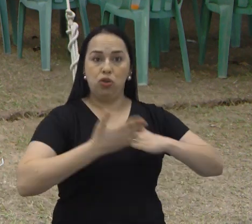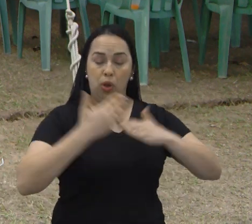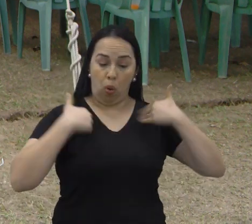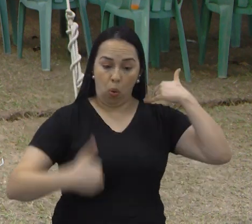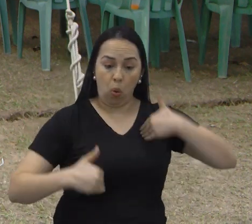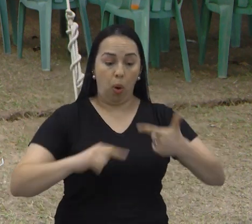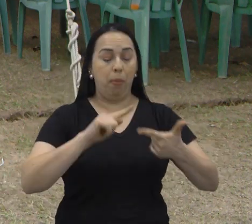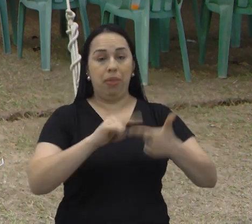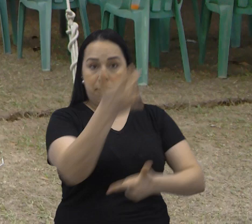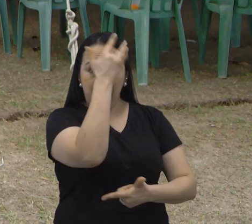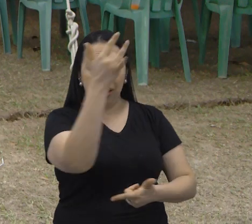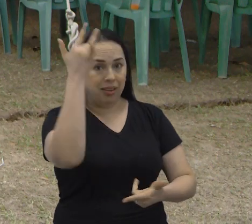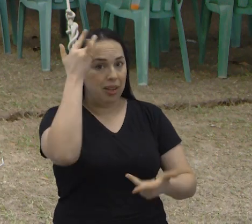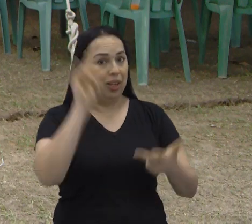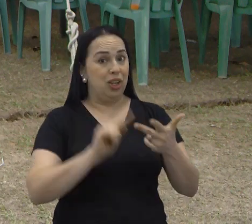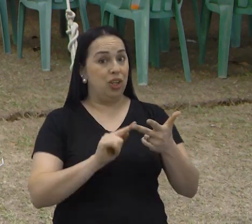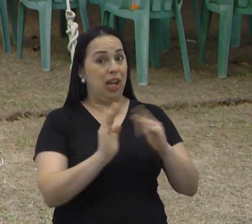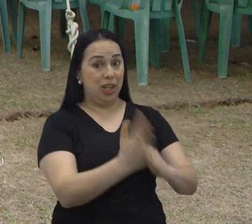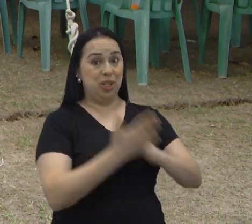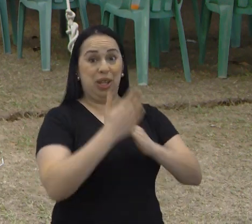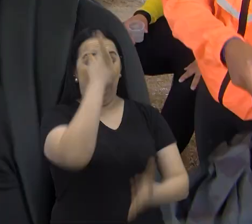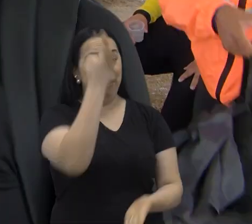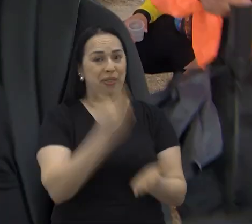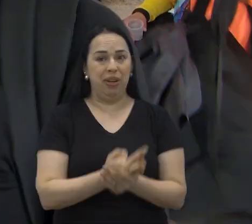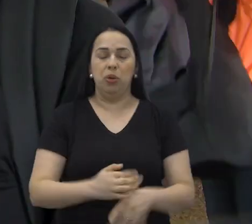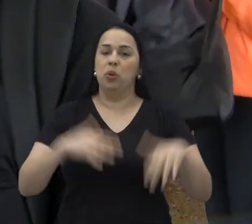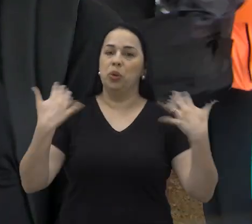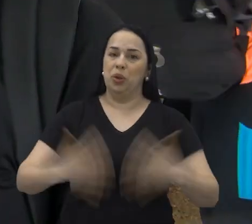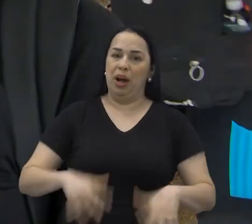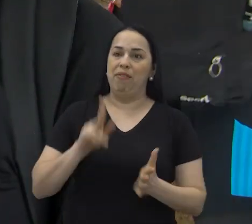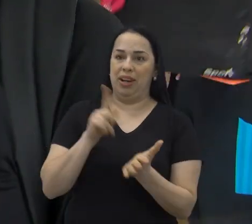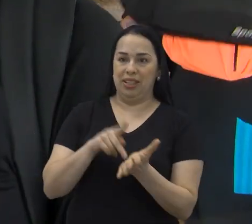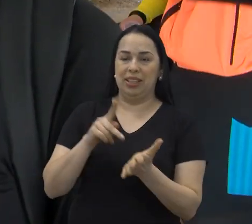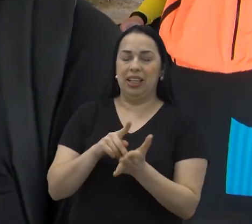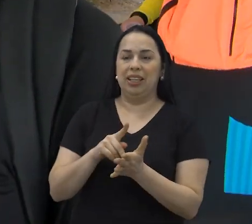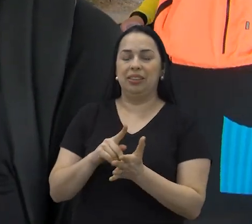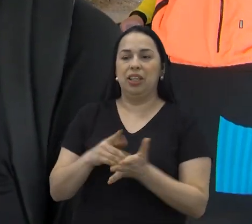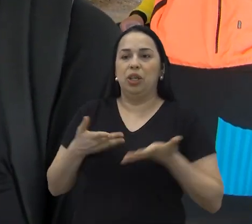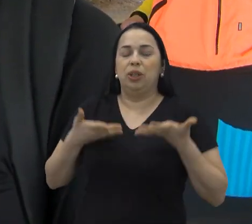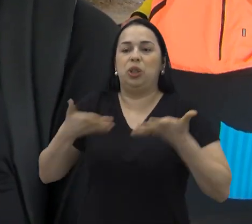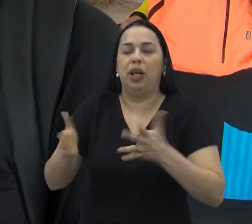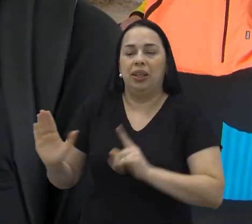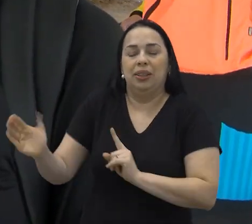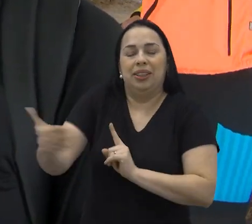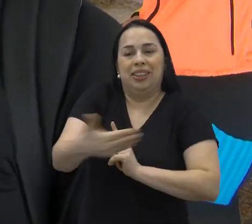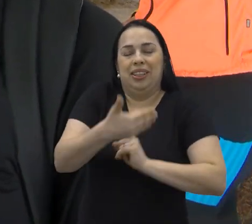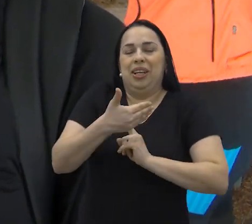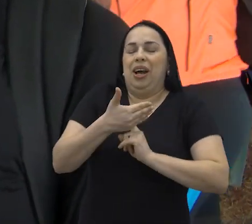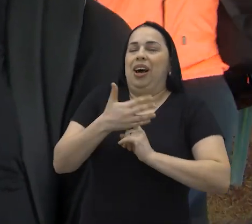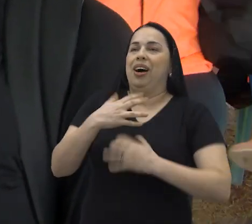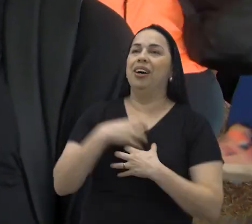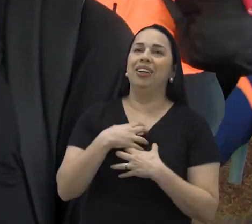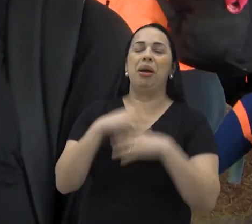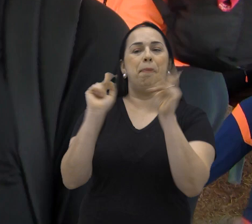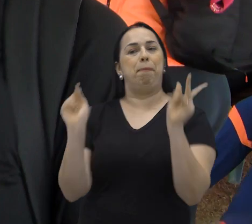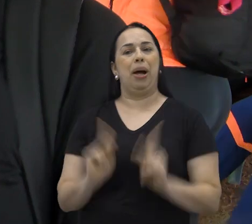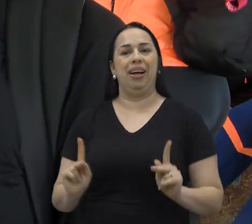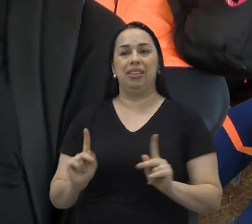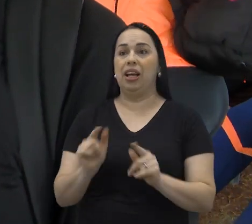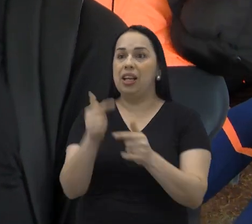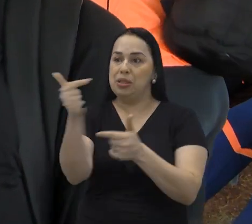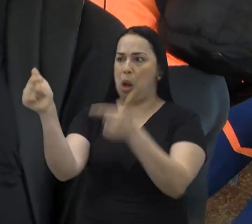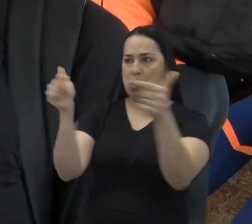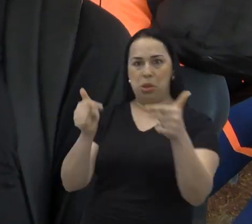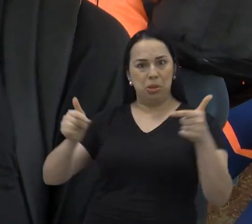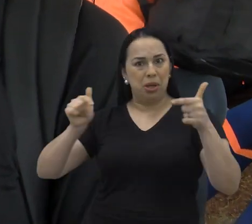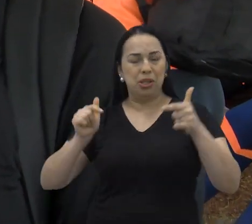questões físicas, mentais e de fé. Nossa, é demais, é aconchegante assim, né? Pra gente se sentir em casa, então todos